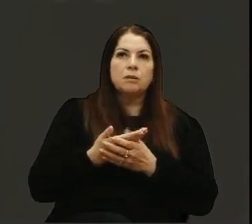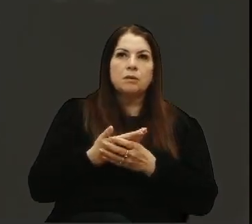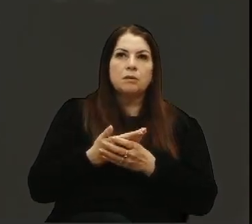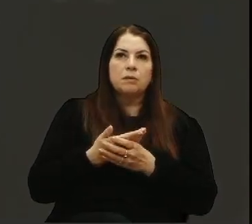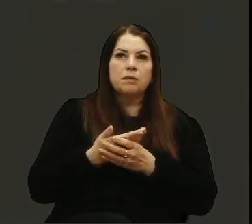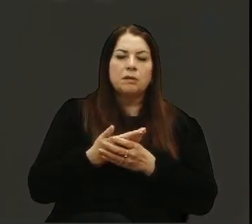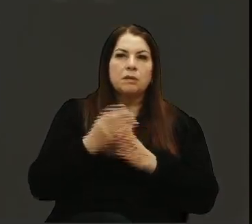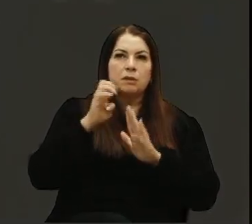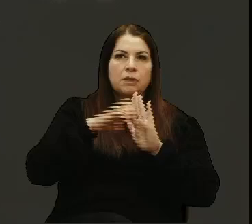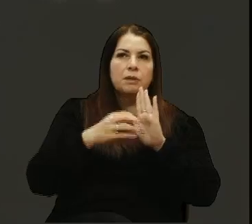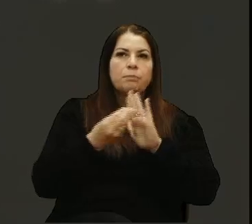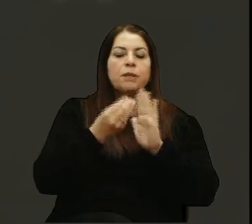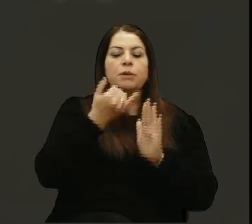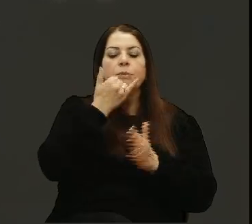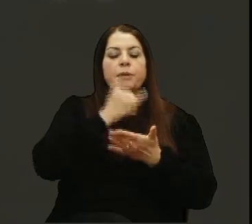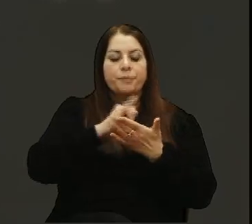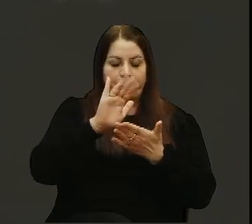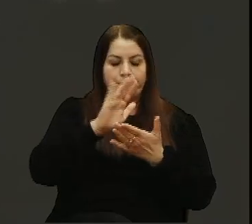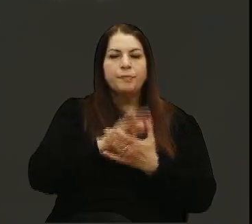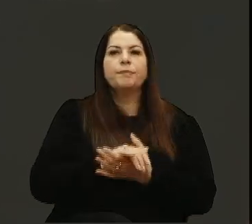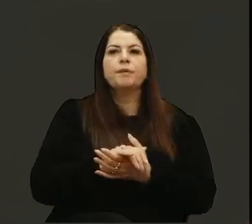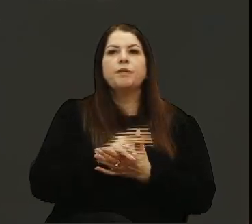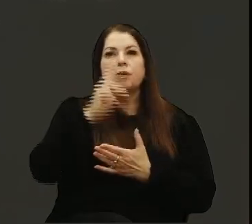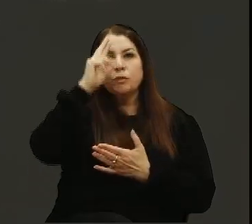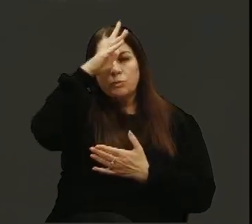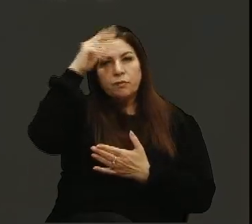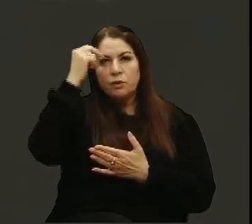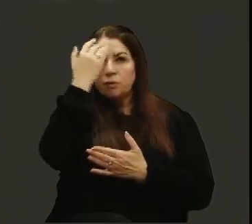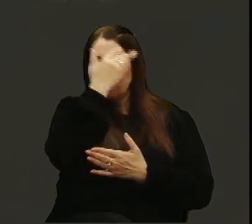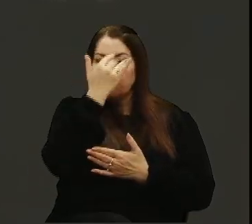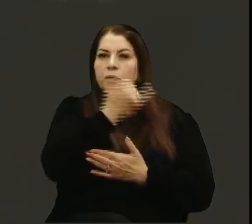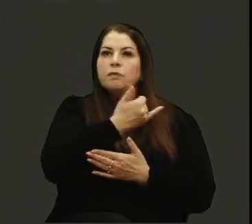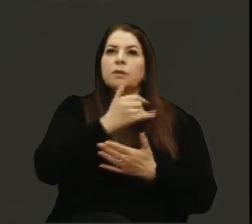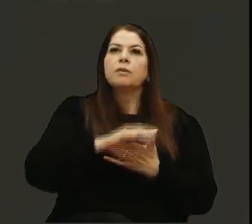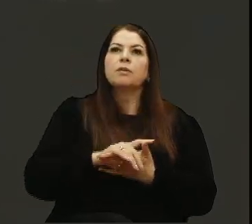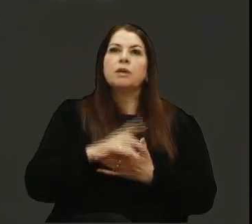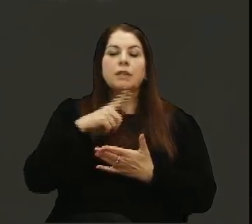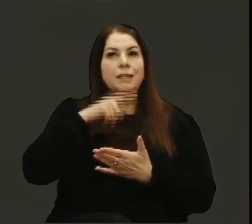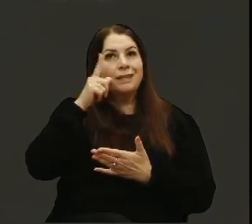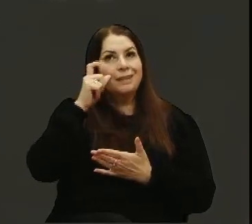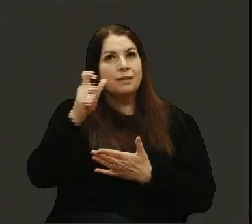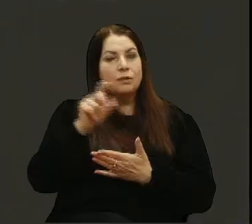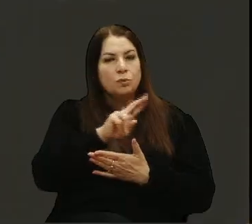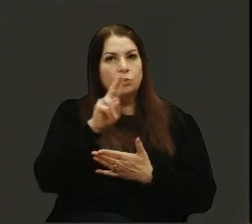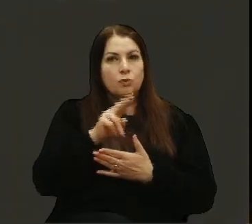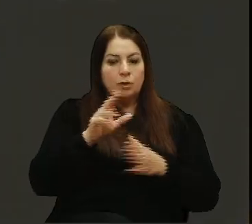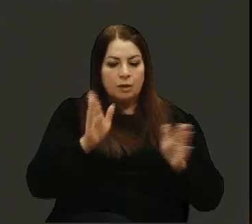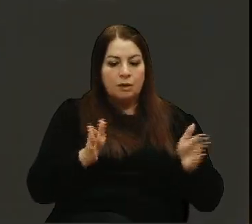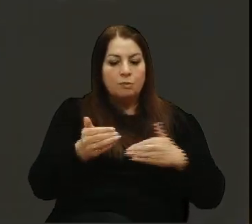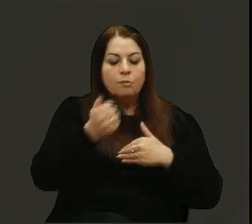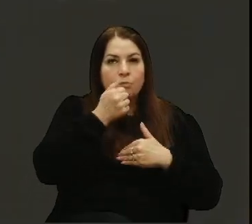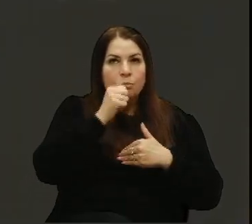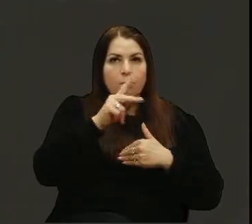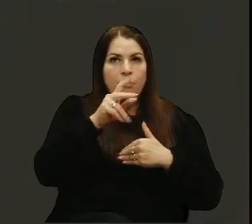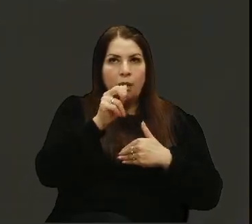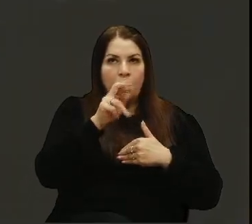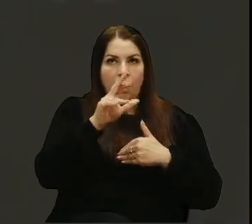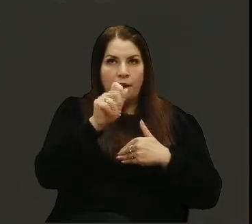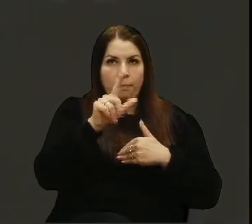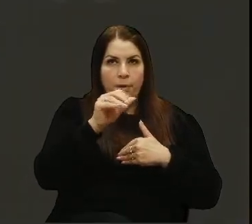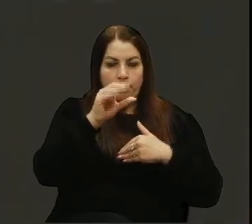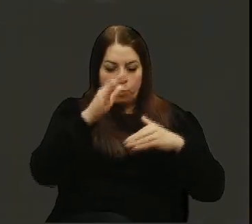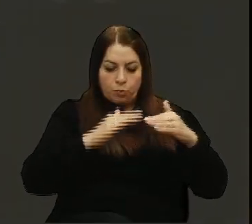na emenda, perdão. E o prefeito Odiló me informou que ele tem interesse em utilizar os paralelepípedos que estão por